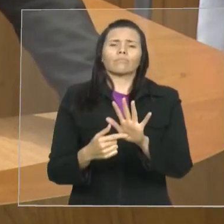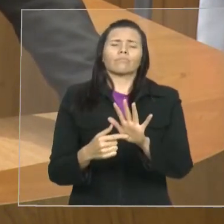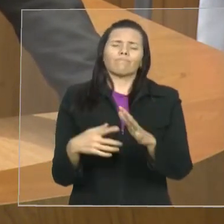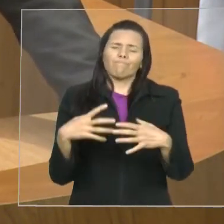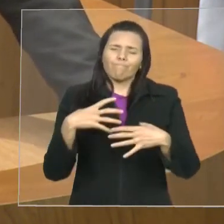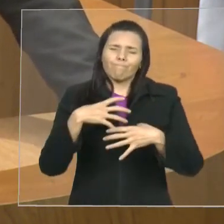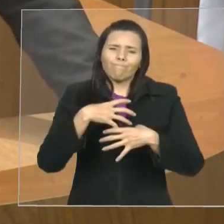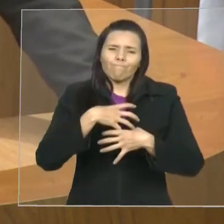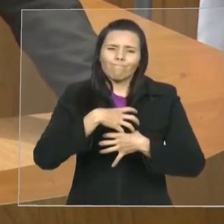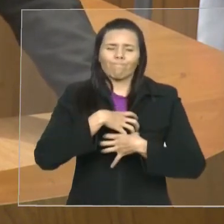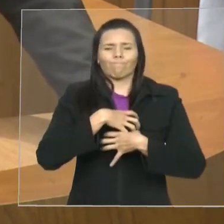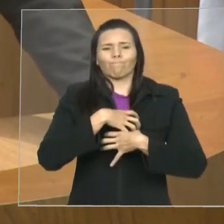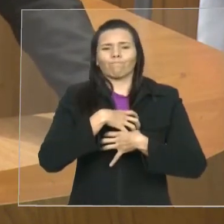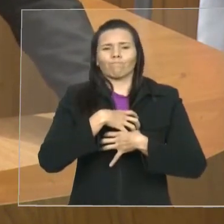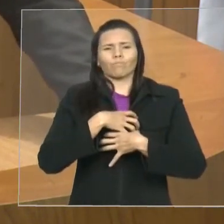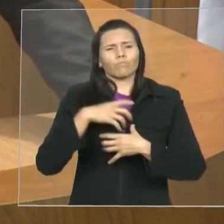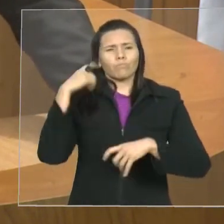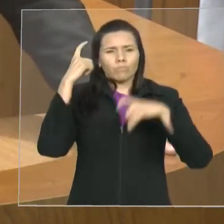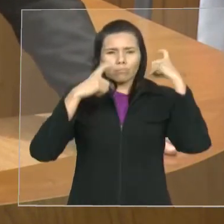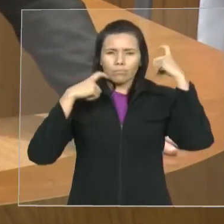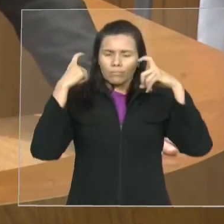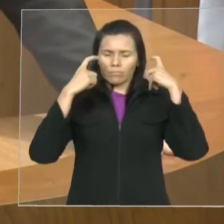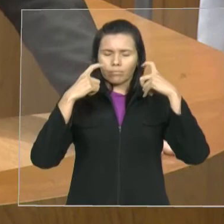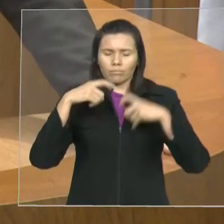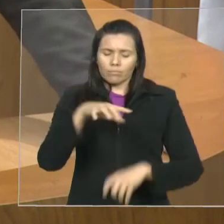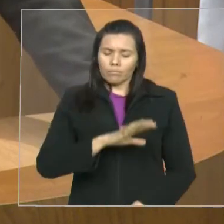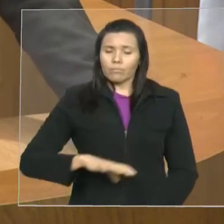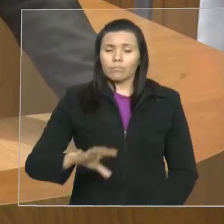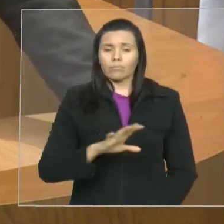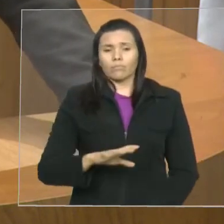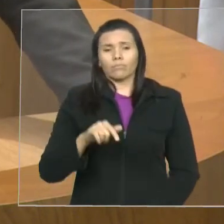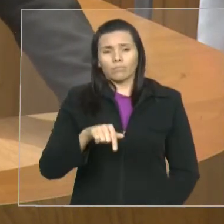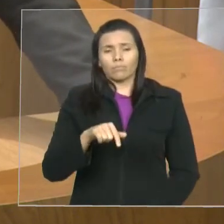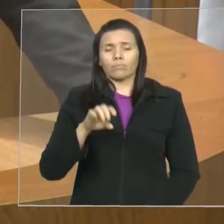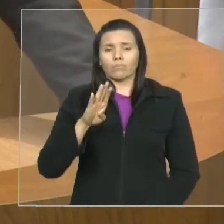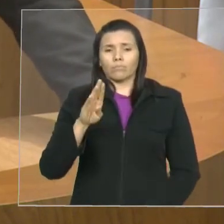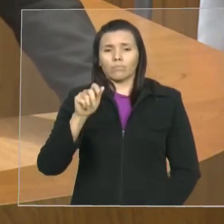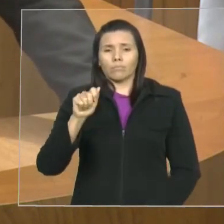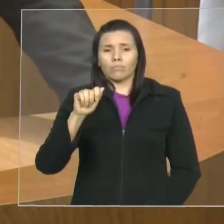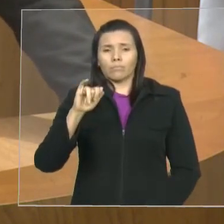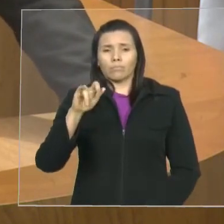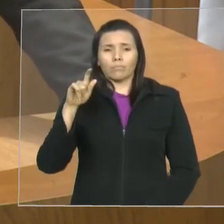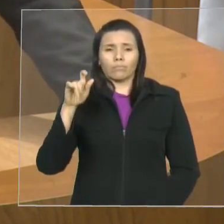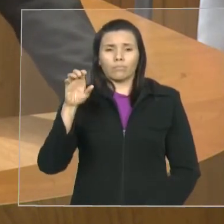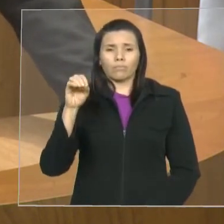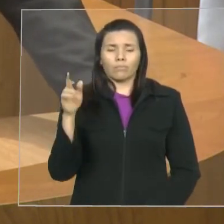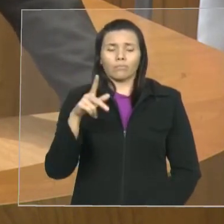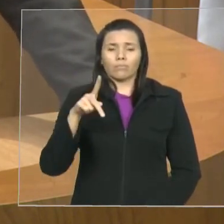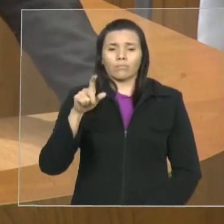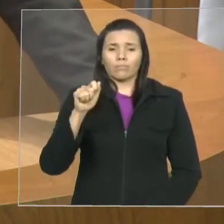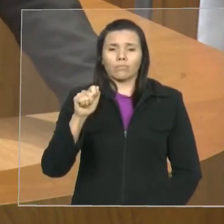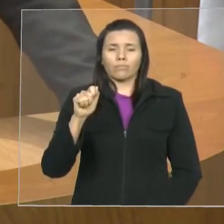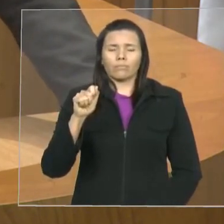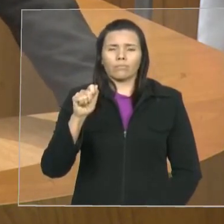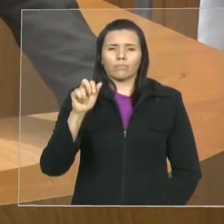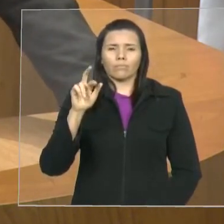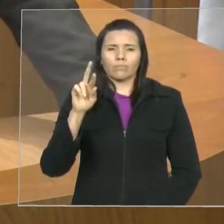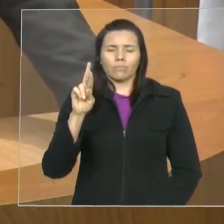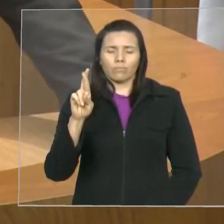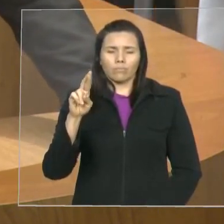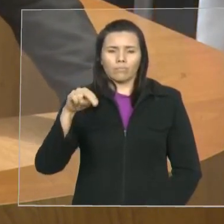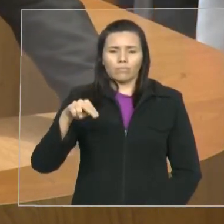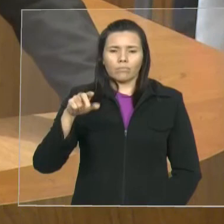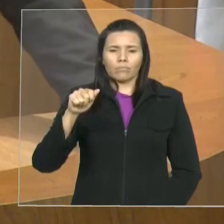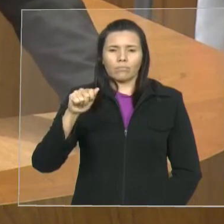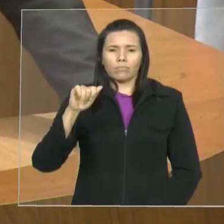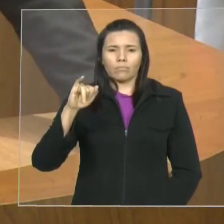para a nossa região principalmente do baixo parnaíba e mais ainda santa